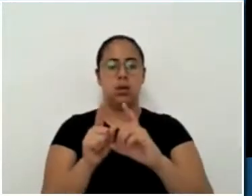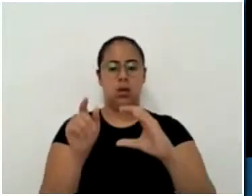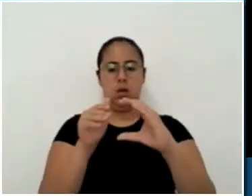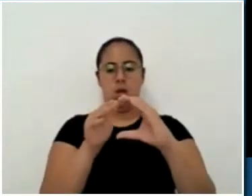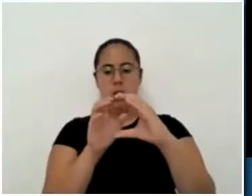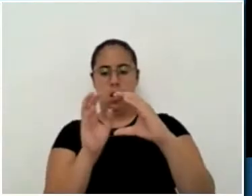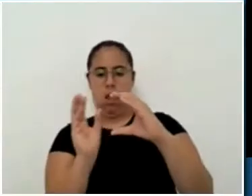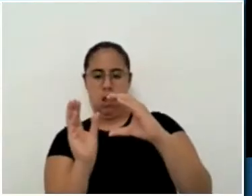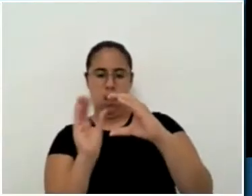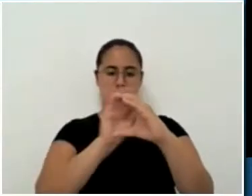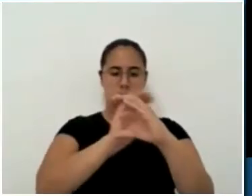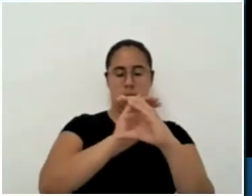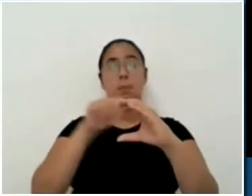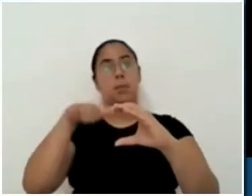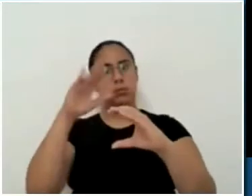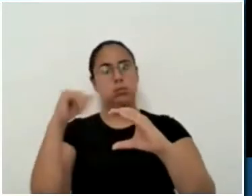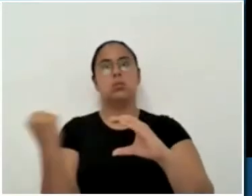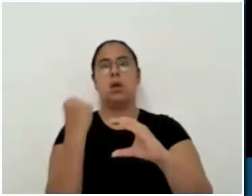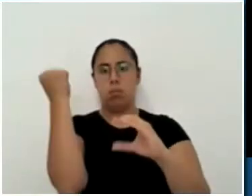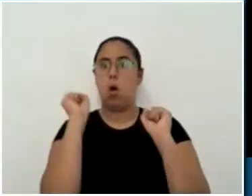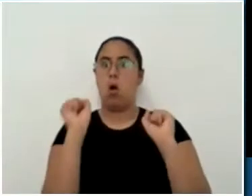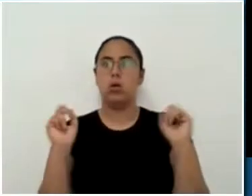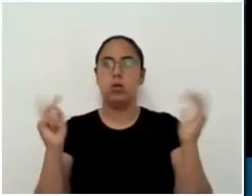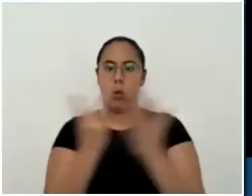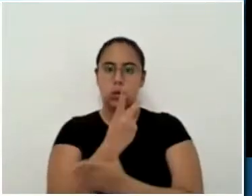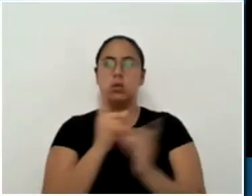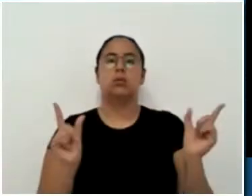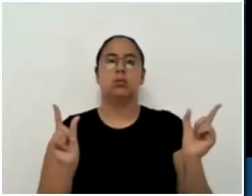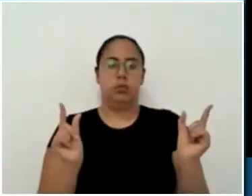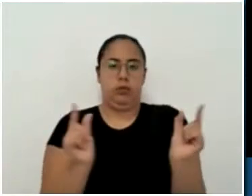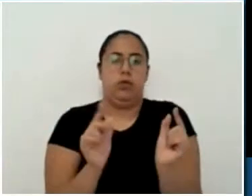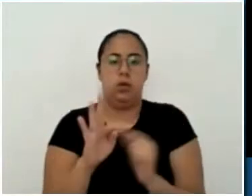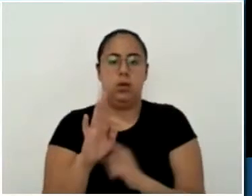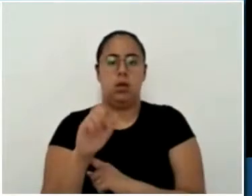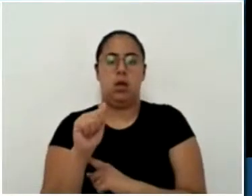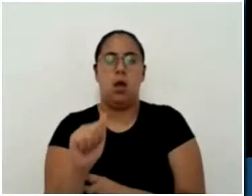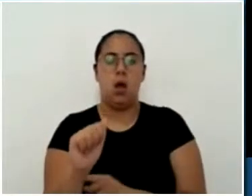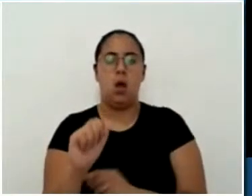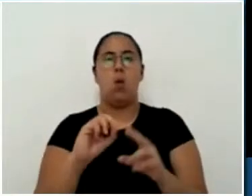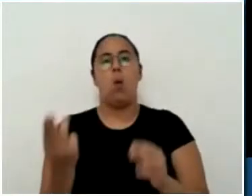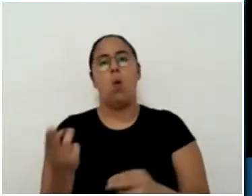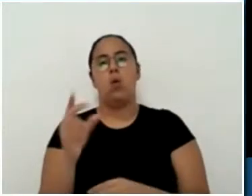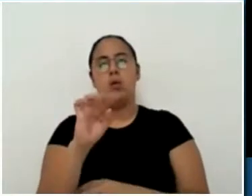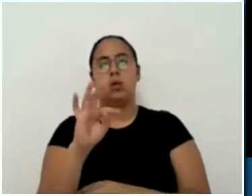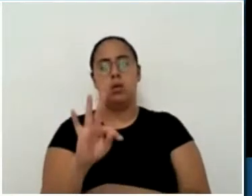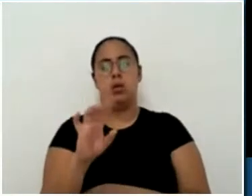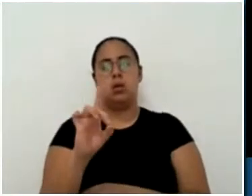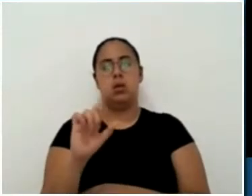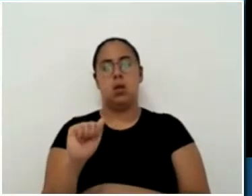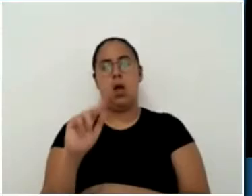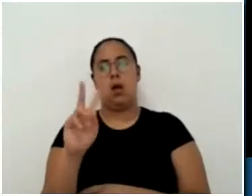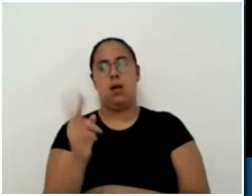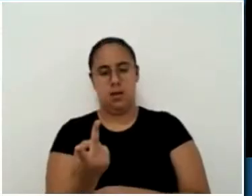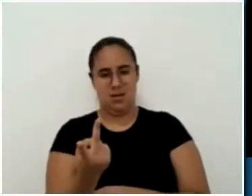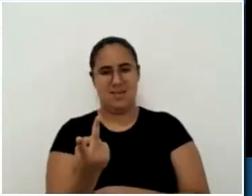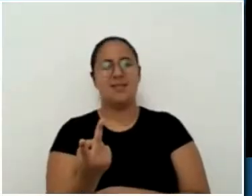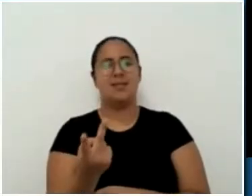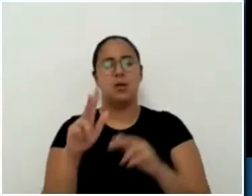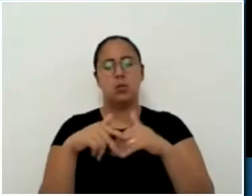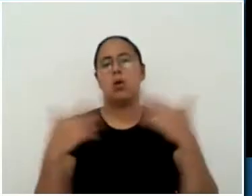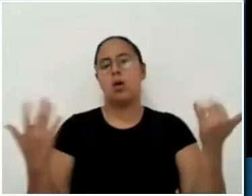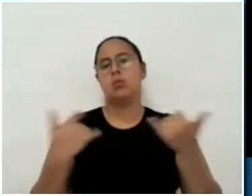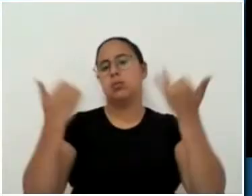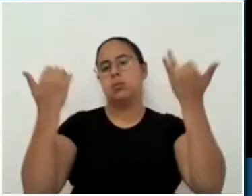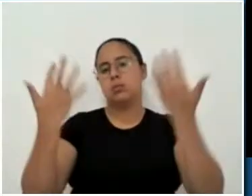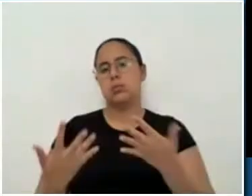vias, né? Não são uma coisa individual, e o TEA, ativação cerebelar mais intensa. Então, eu mostrei agora alterações